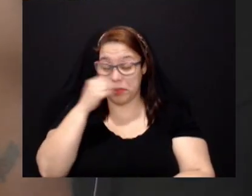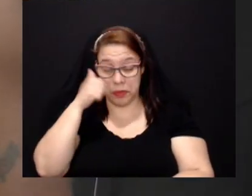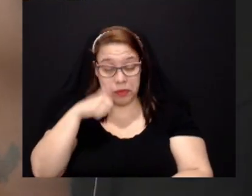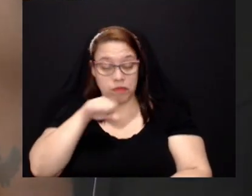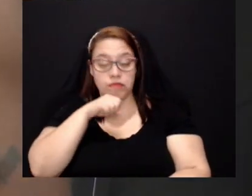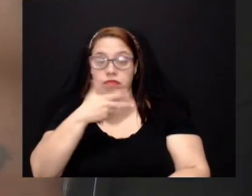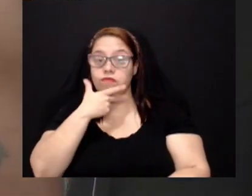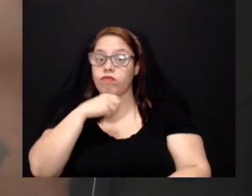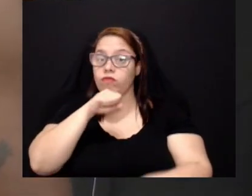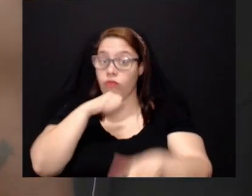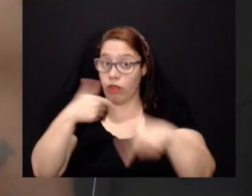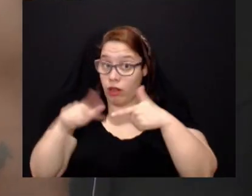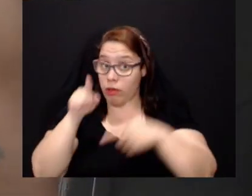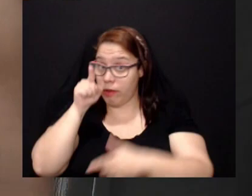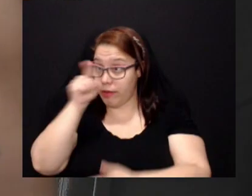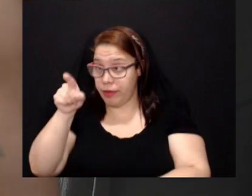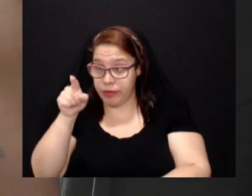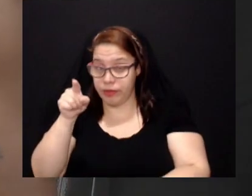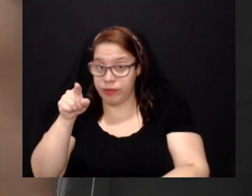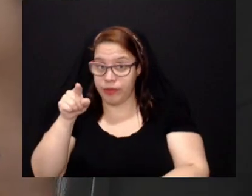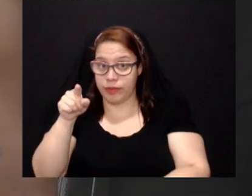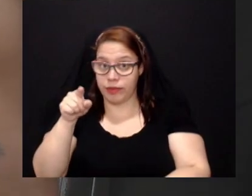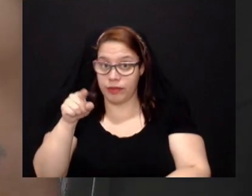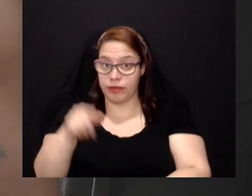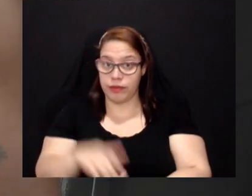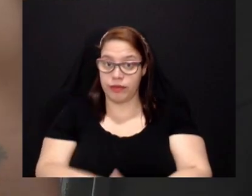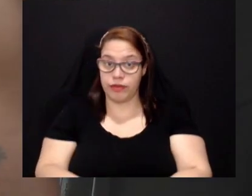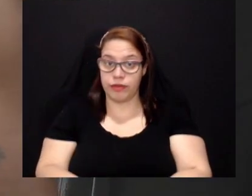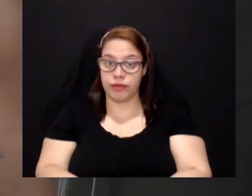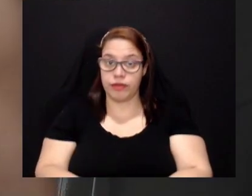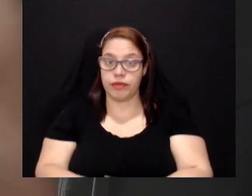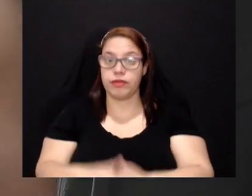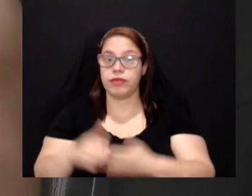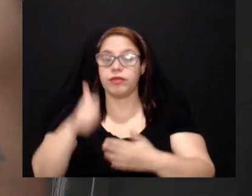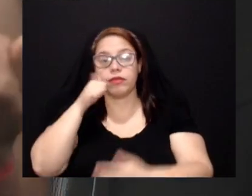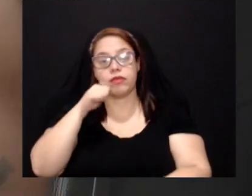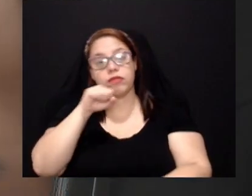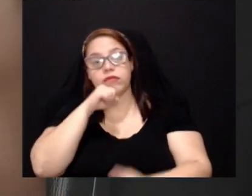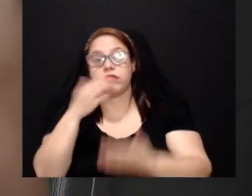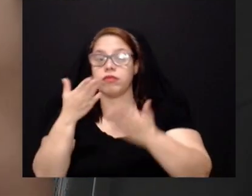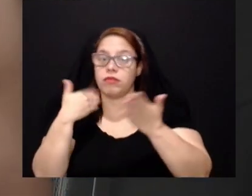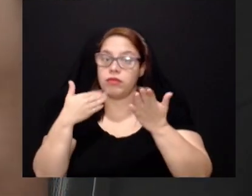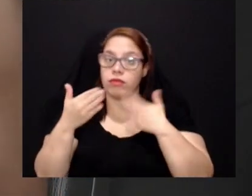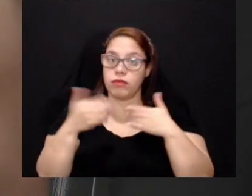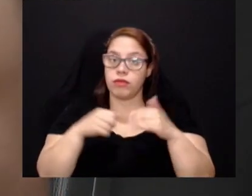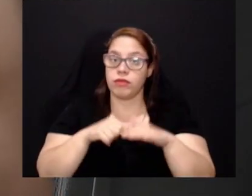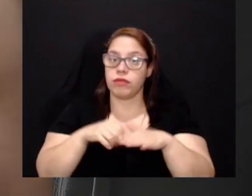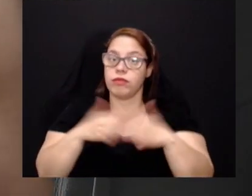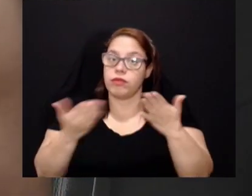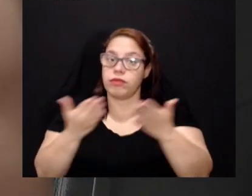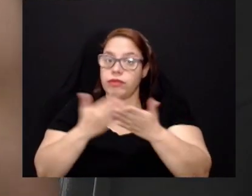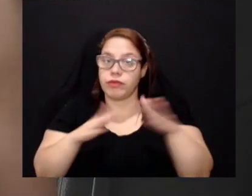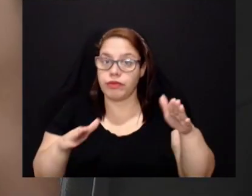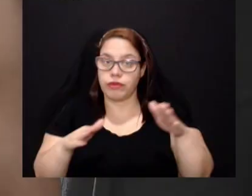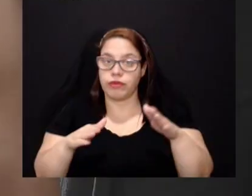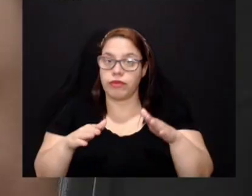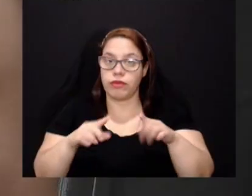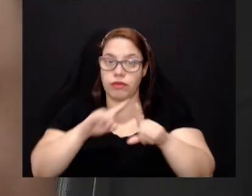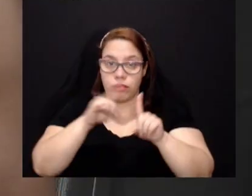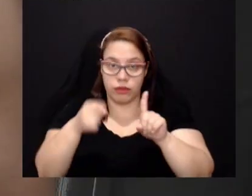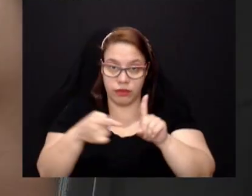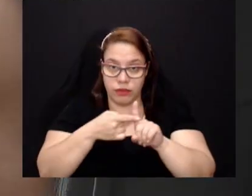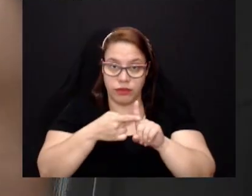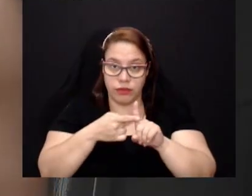trabalhavam lá. A minha mãe conta, né, que quando termina a licença gestante dela, eu tinha